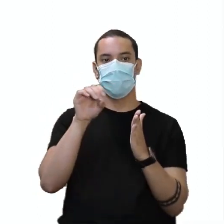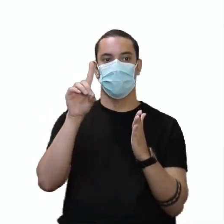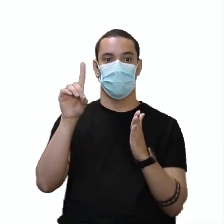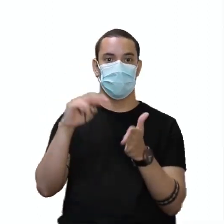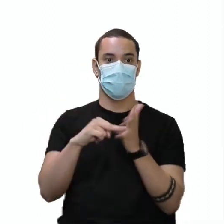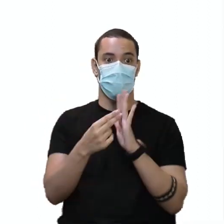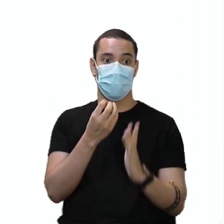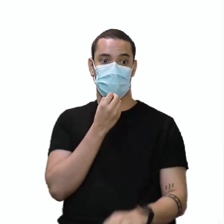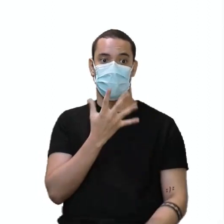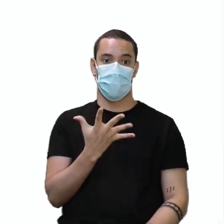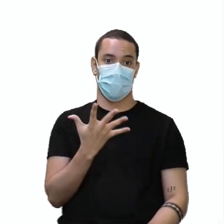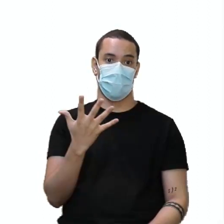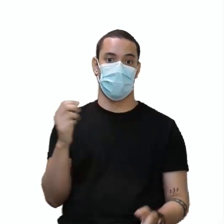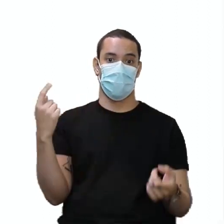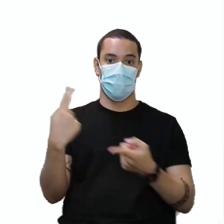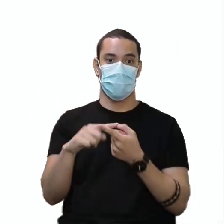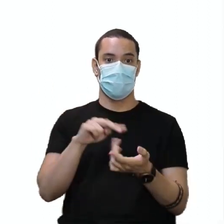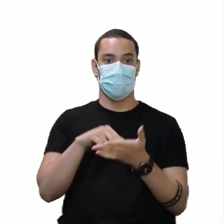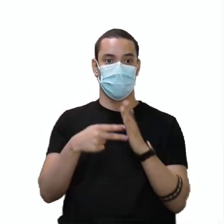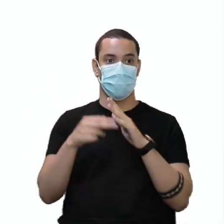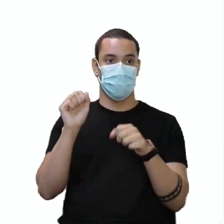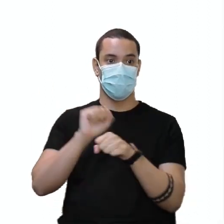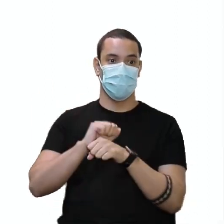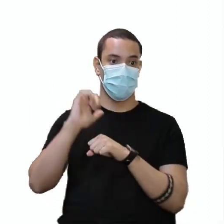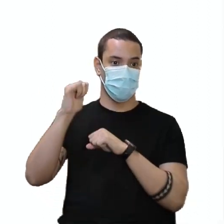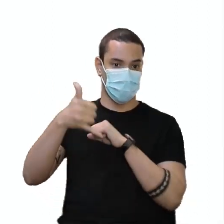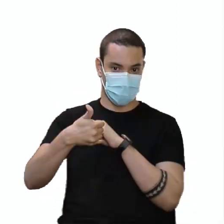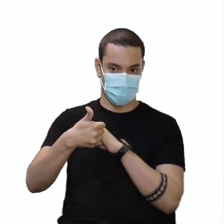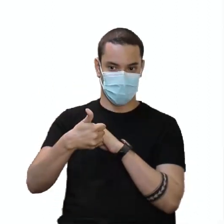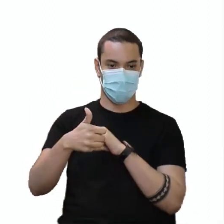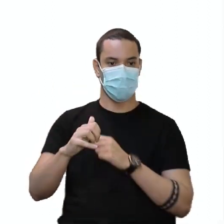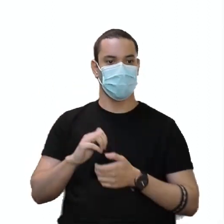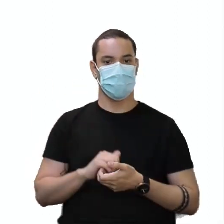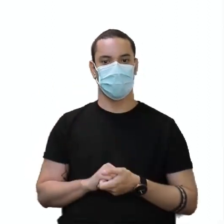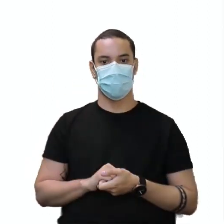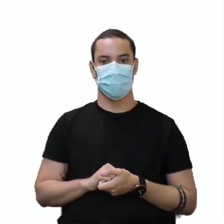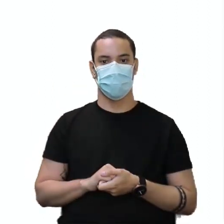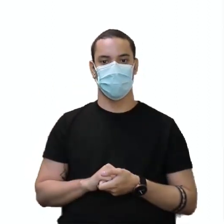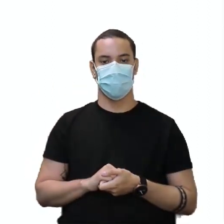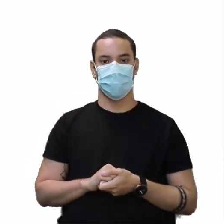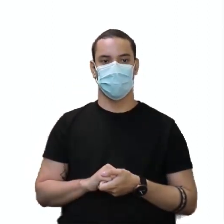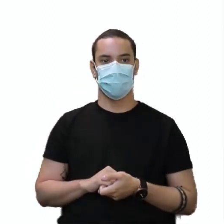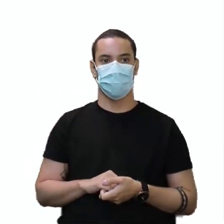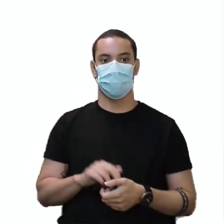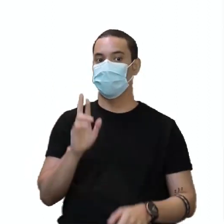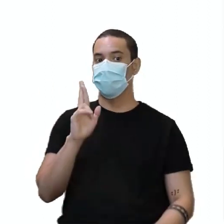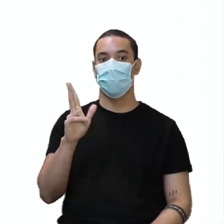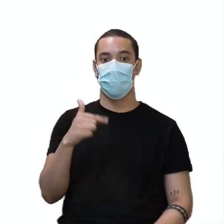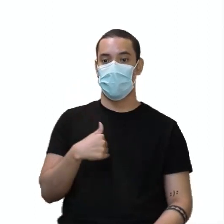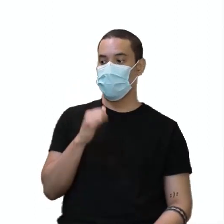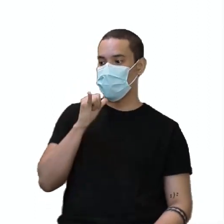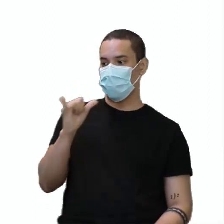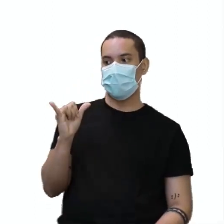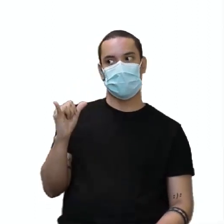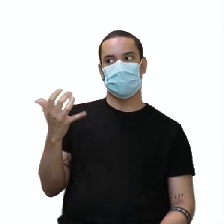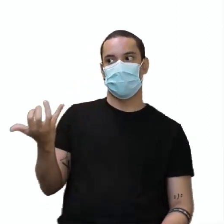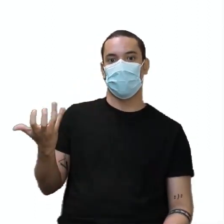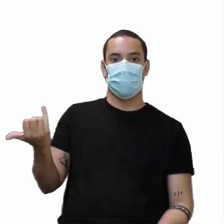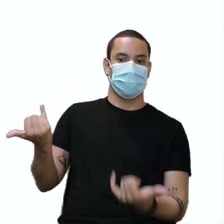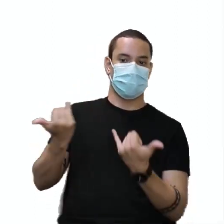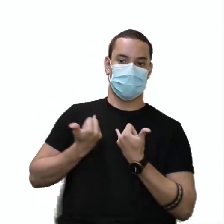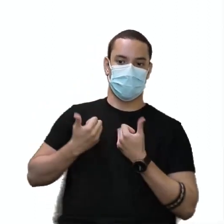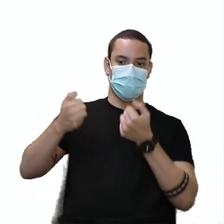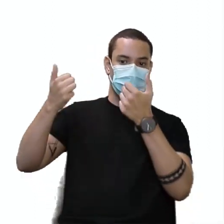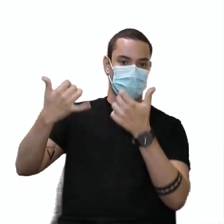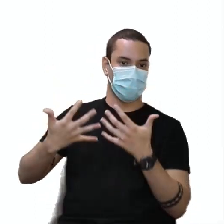como adjetivo, porque ele vai caracterizar esse substantivo. É um filme bom. Não é como eu vou dizer para a pessoa, não é como eu quero que ela me diga de uma